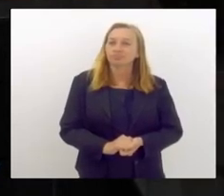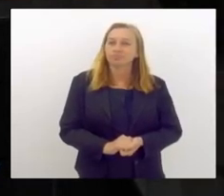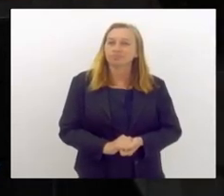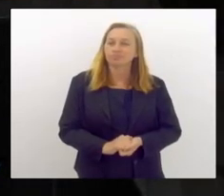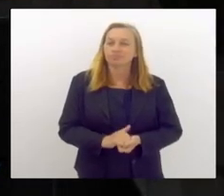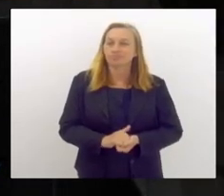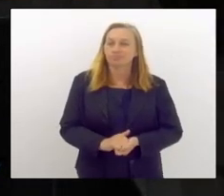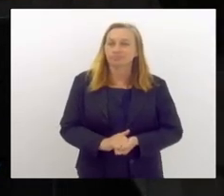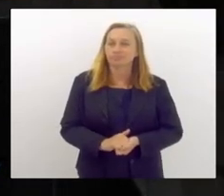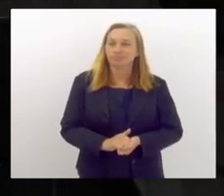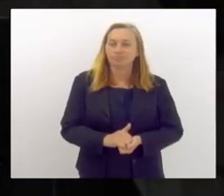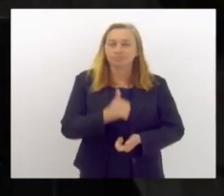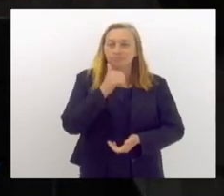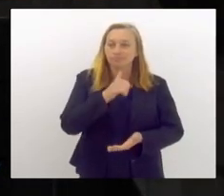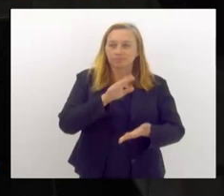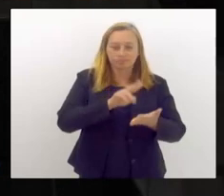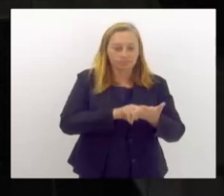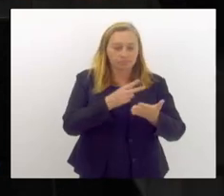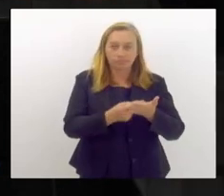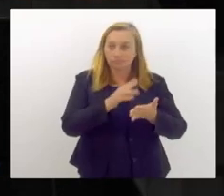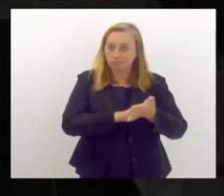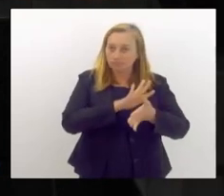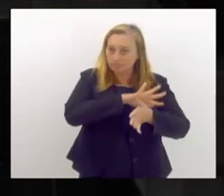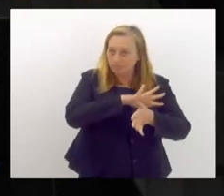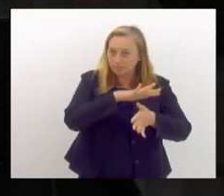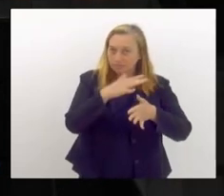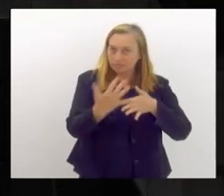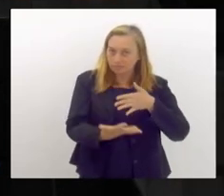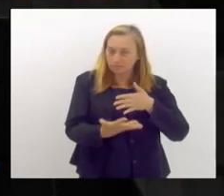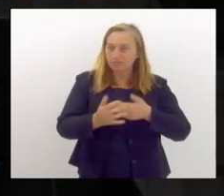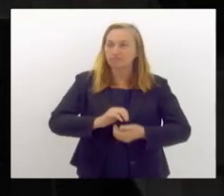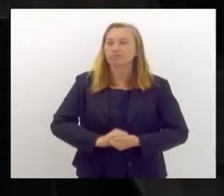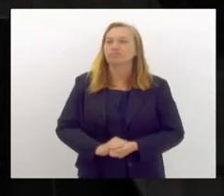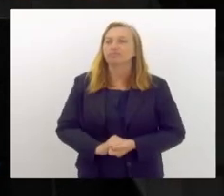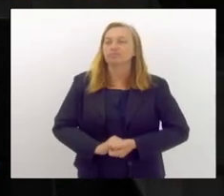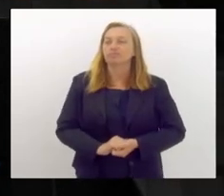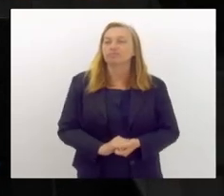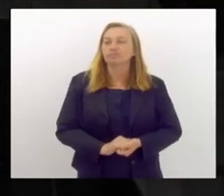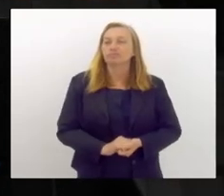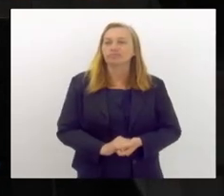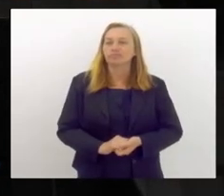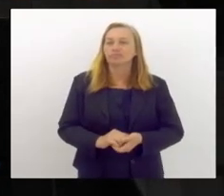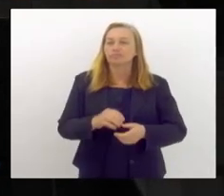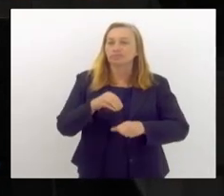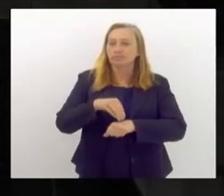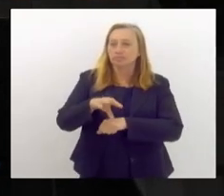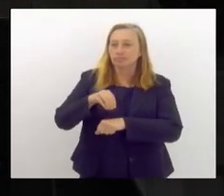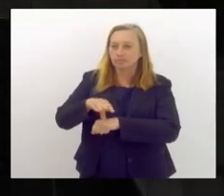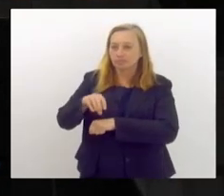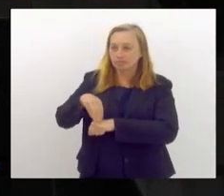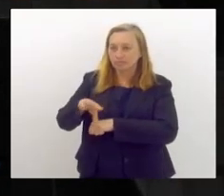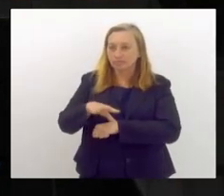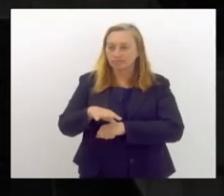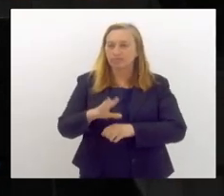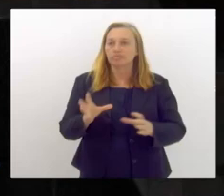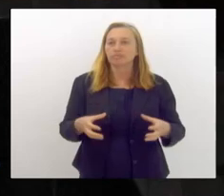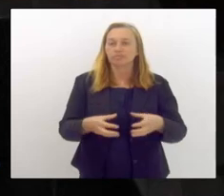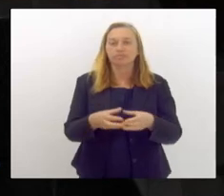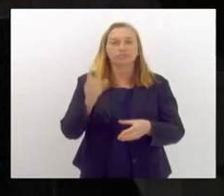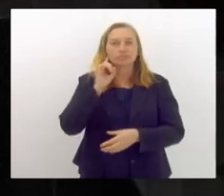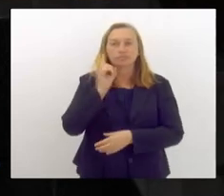senhora intérprete da linguagem de Libras, que leva a nossa voz